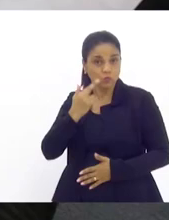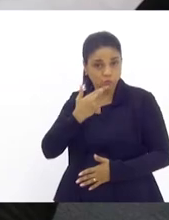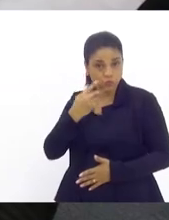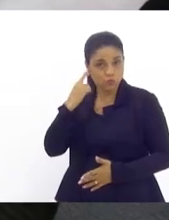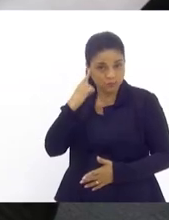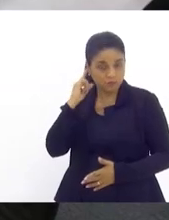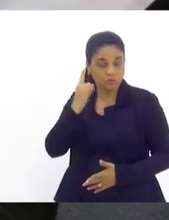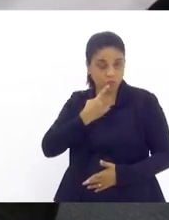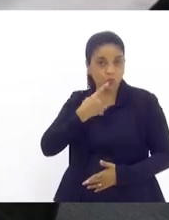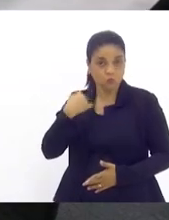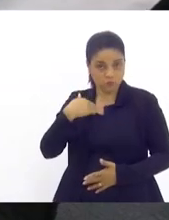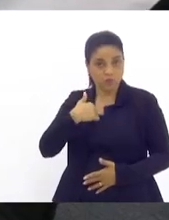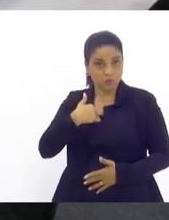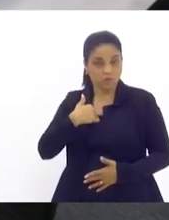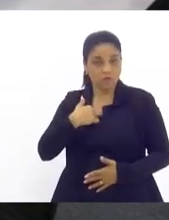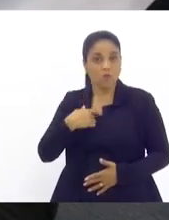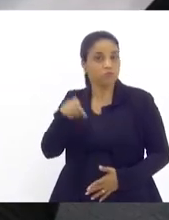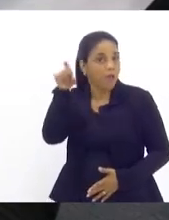aparelhos auditivos, então